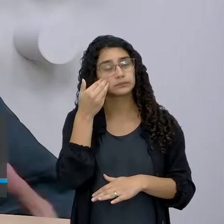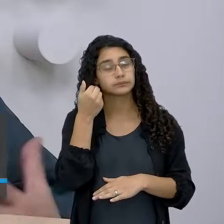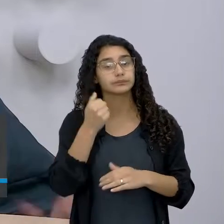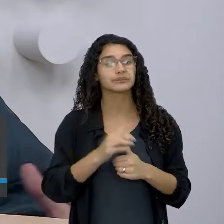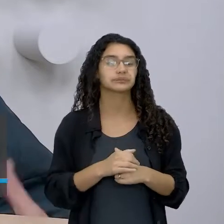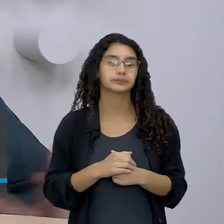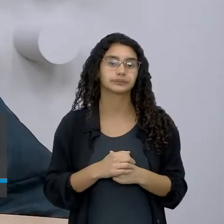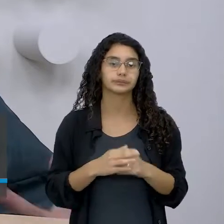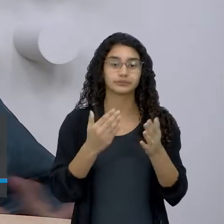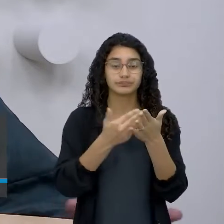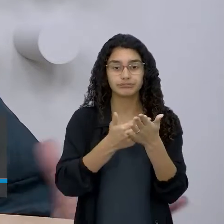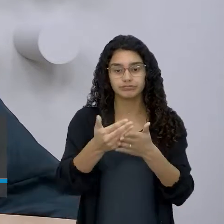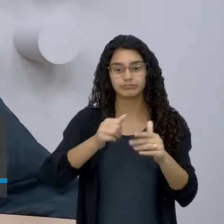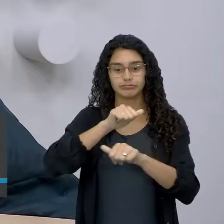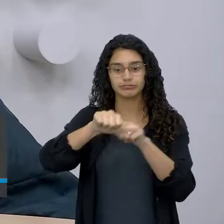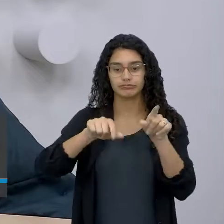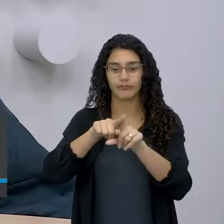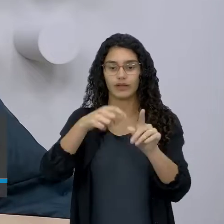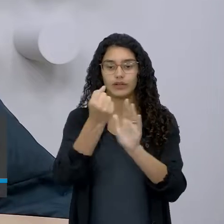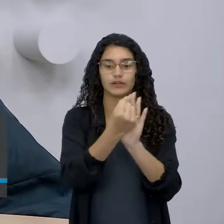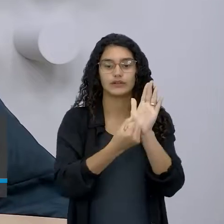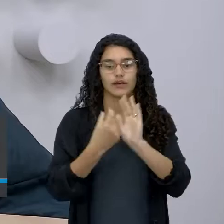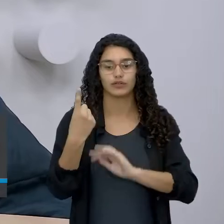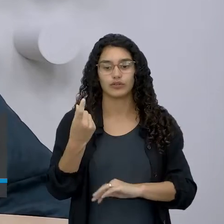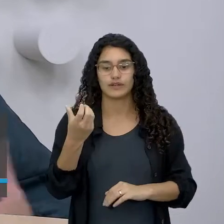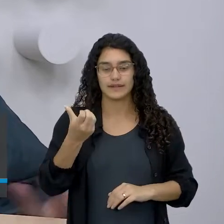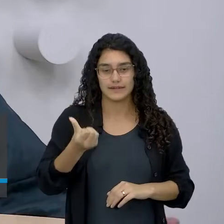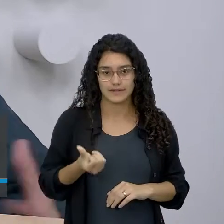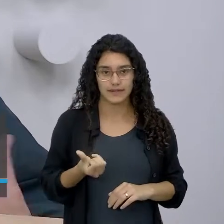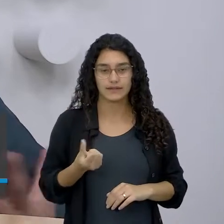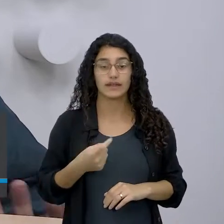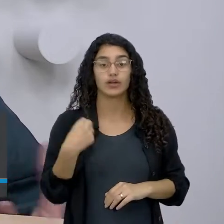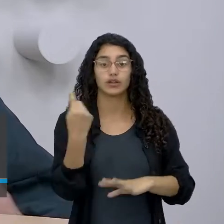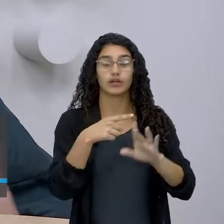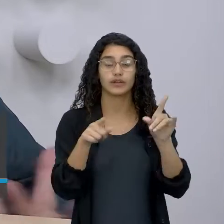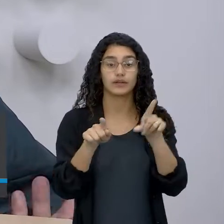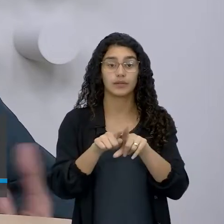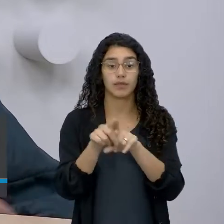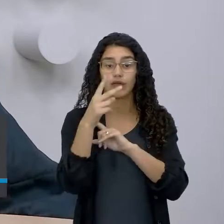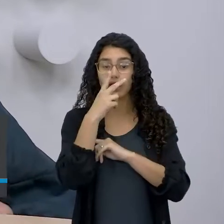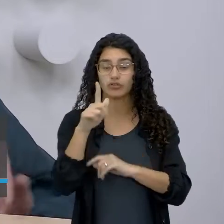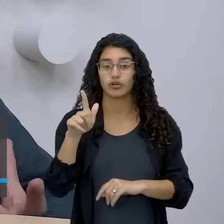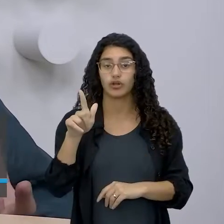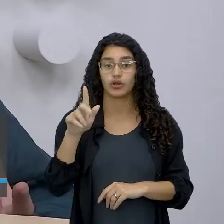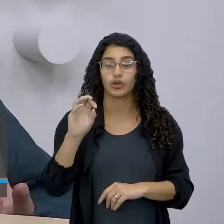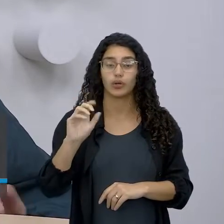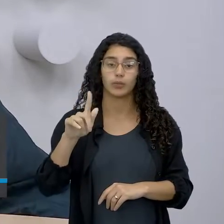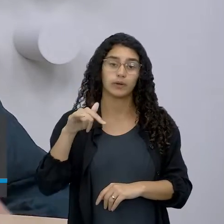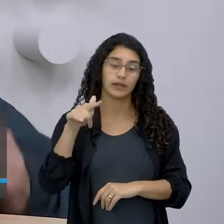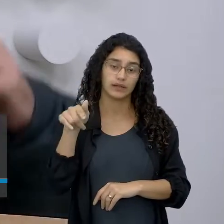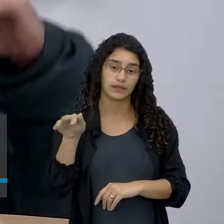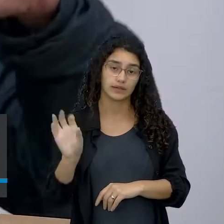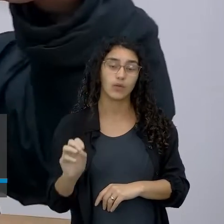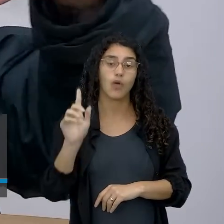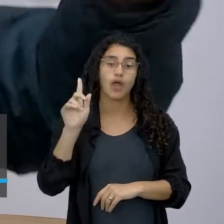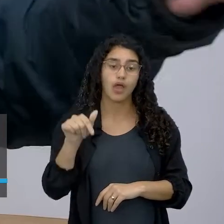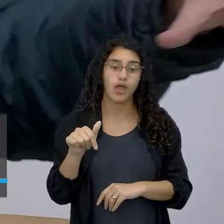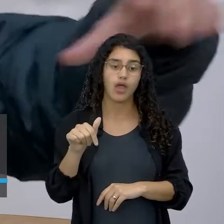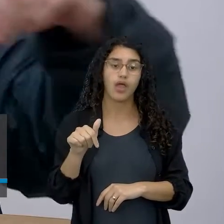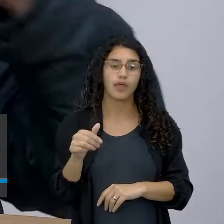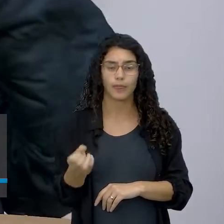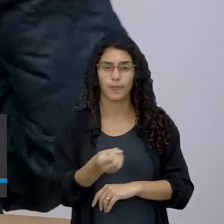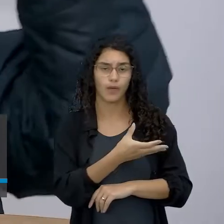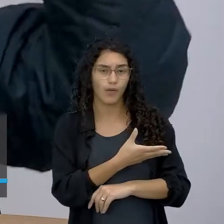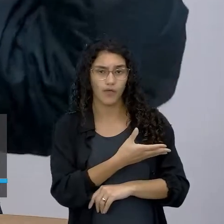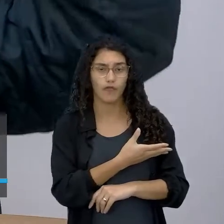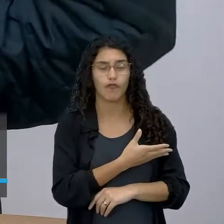daí começa a mudar lá no século XVI, né? A gente, inclusive, acha que globalização é uma coisa